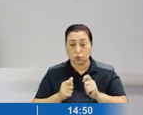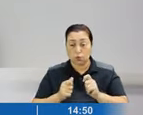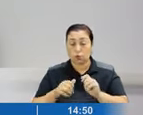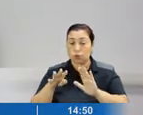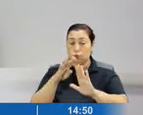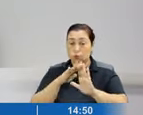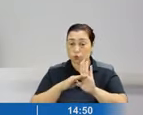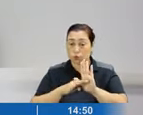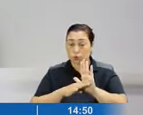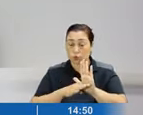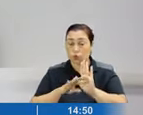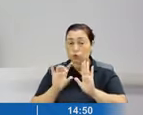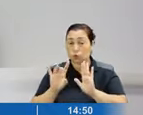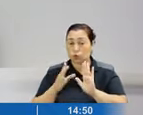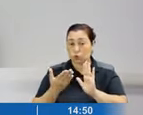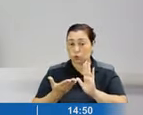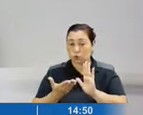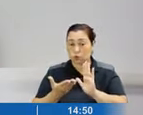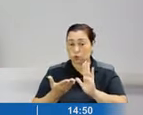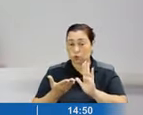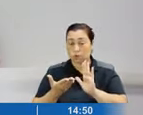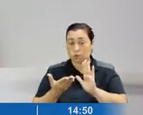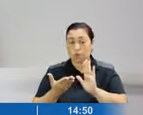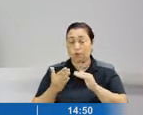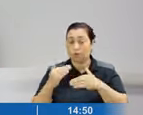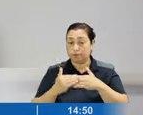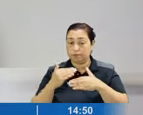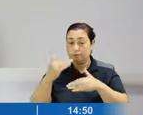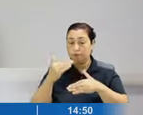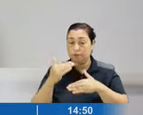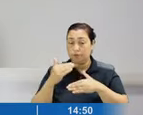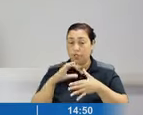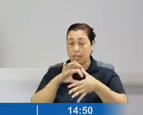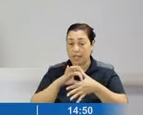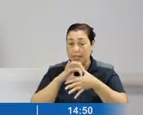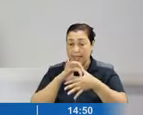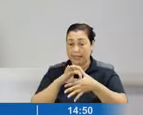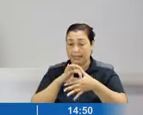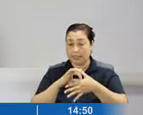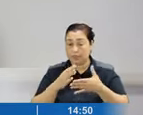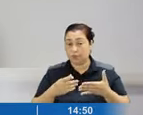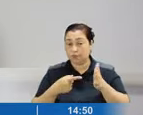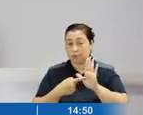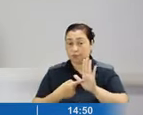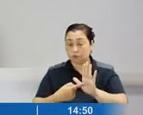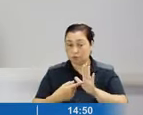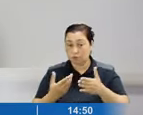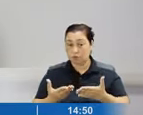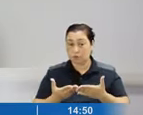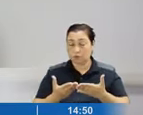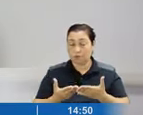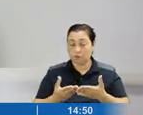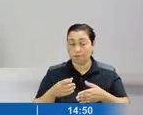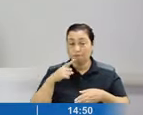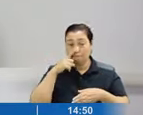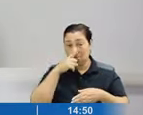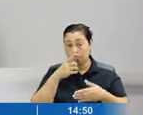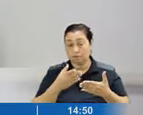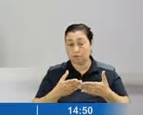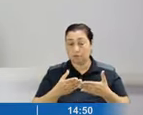itens, exceto o consumo aumentado de carne vermelha, eles realmente contribuem como um fator de